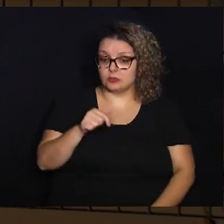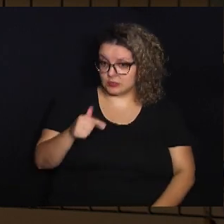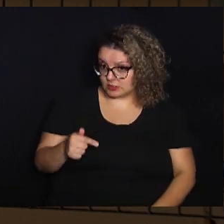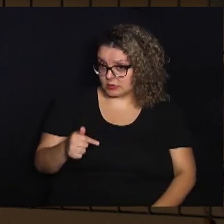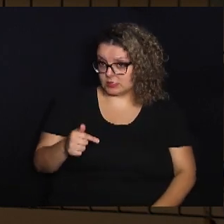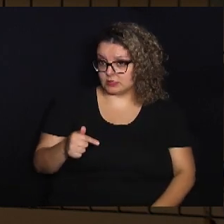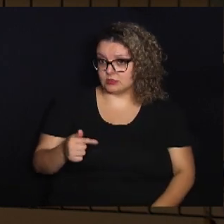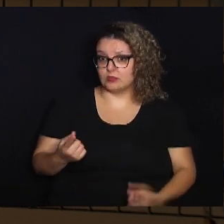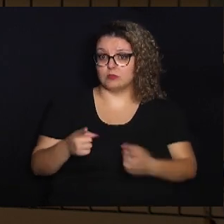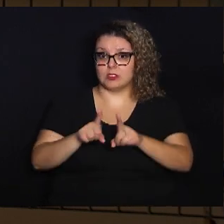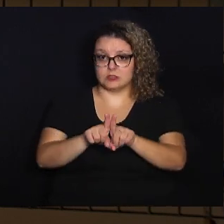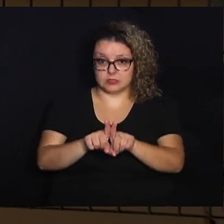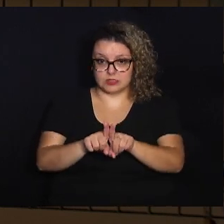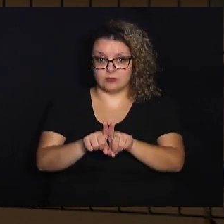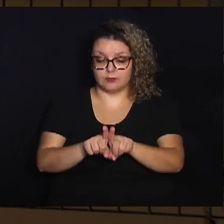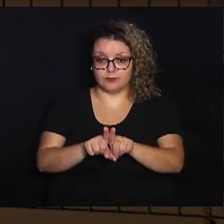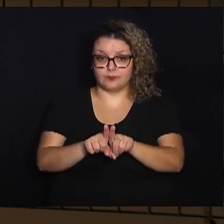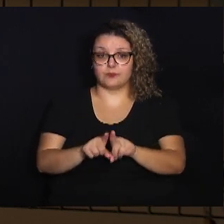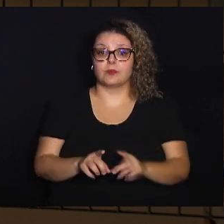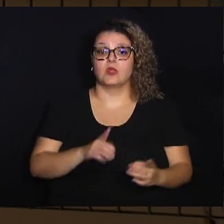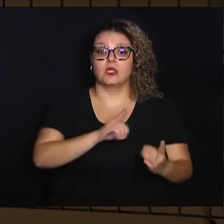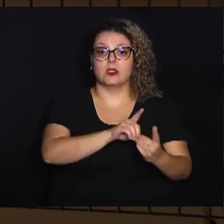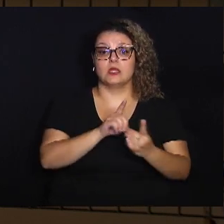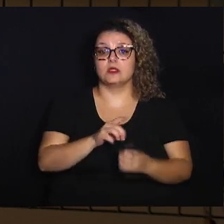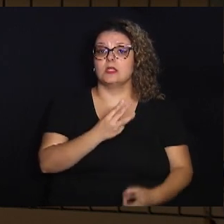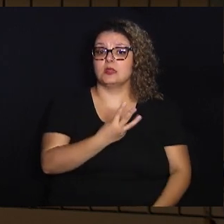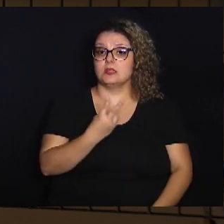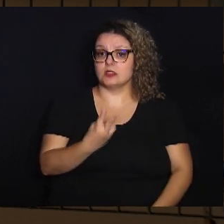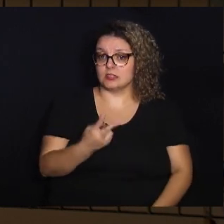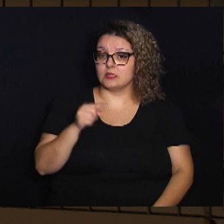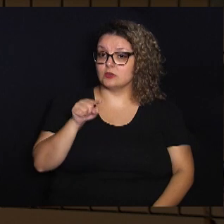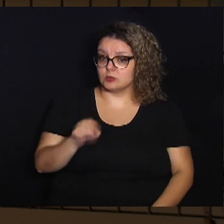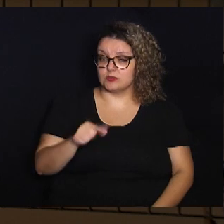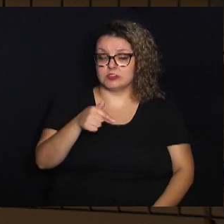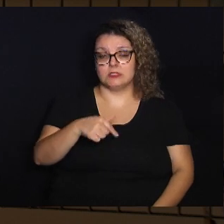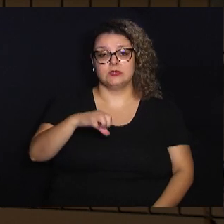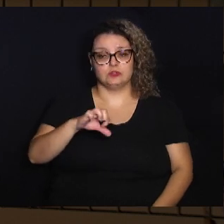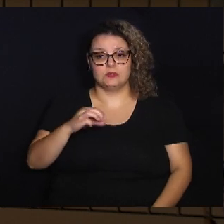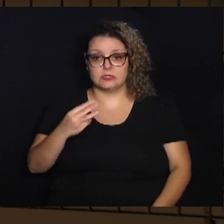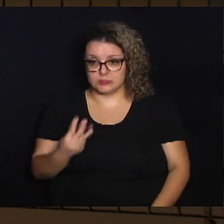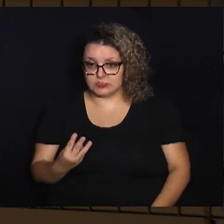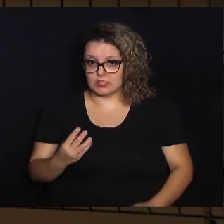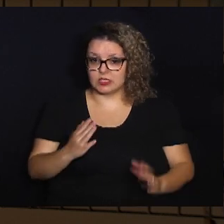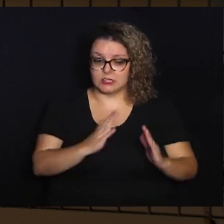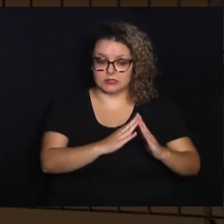de 187 parceiros e atende cerca de 32.7